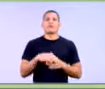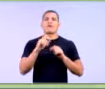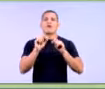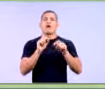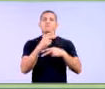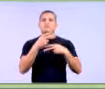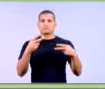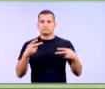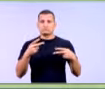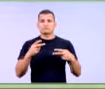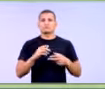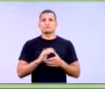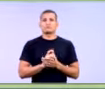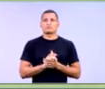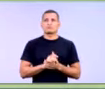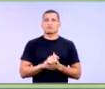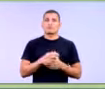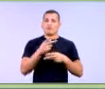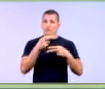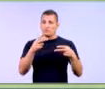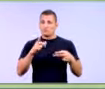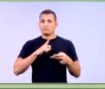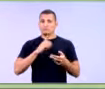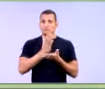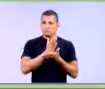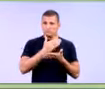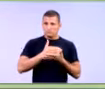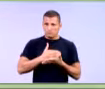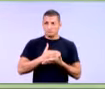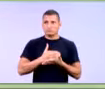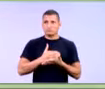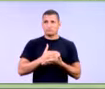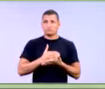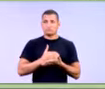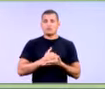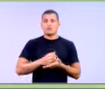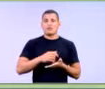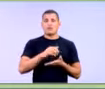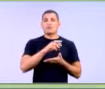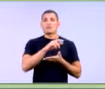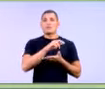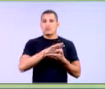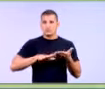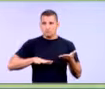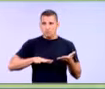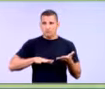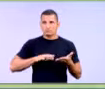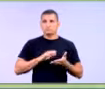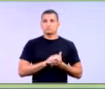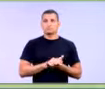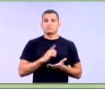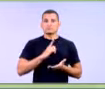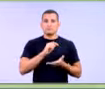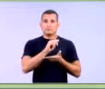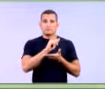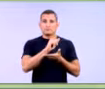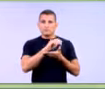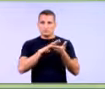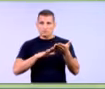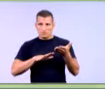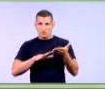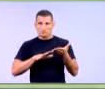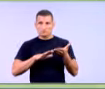são esses, né? Os elementos, eles são divididos em pré-textuais, os elementos textuais e